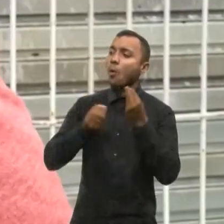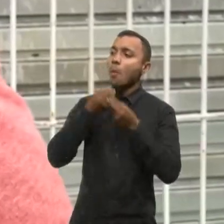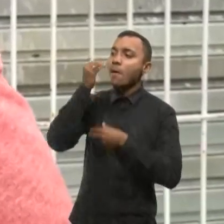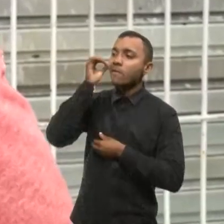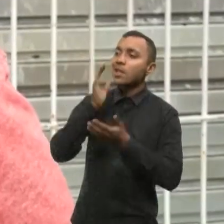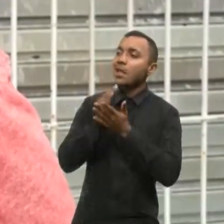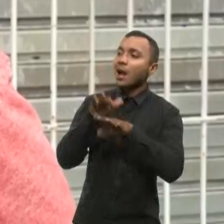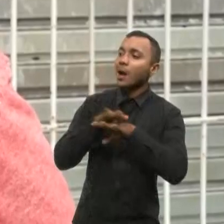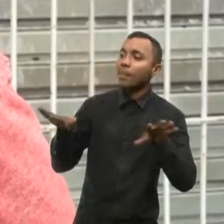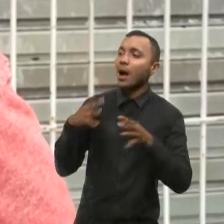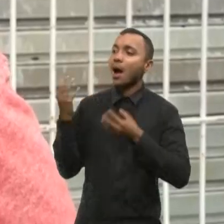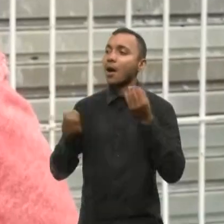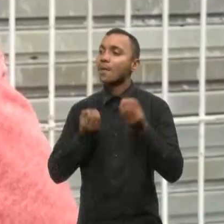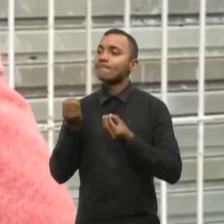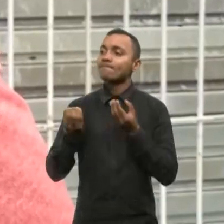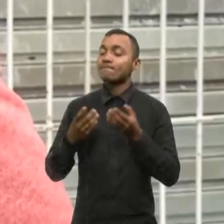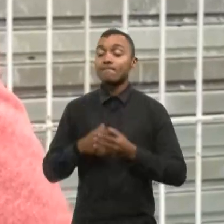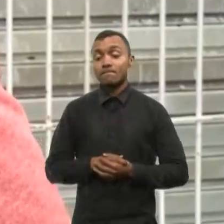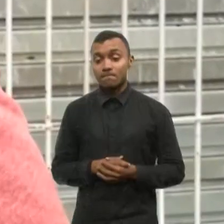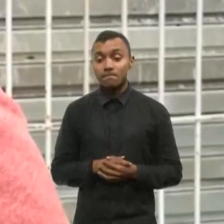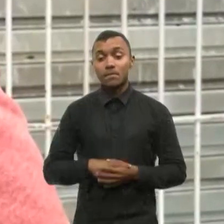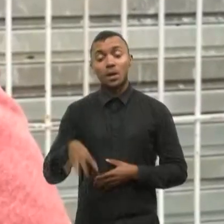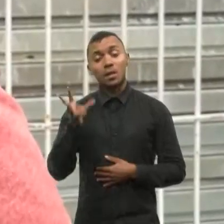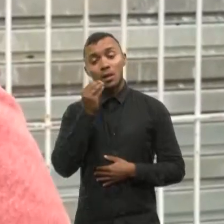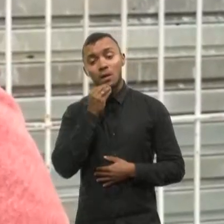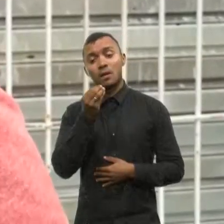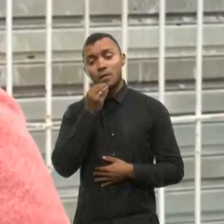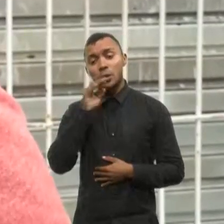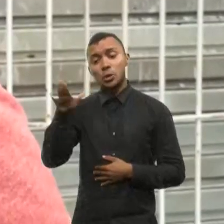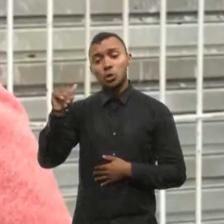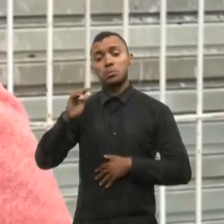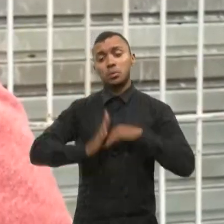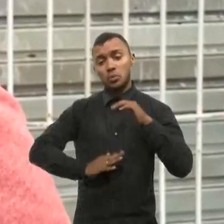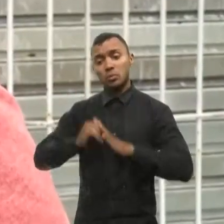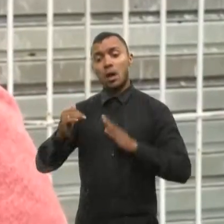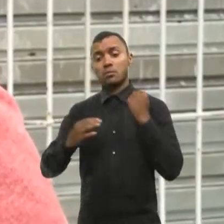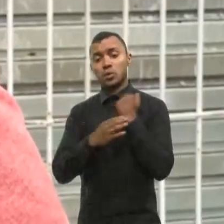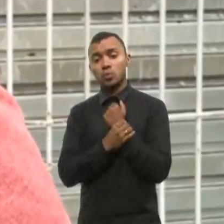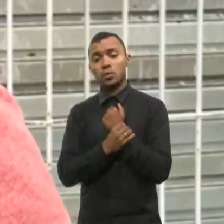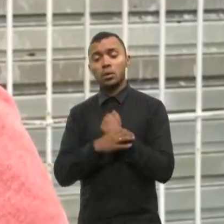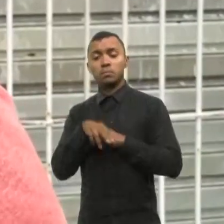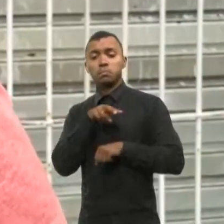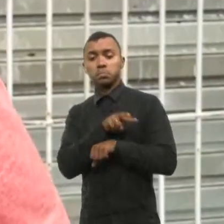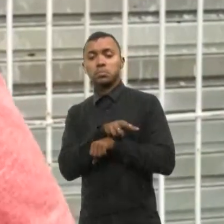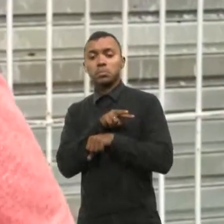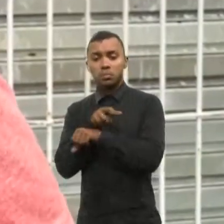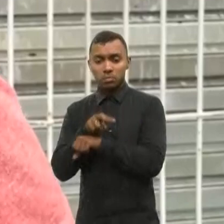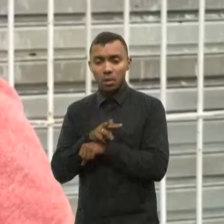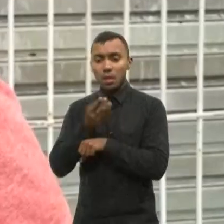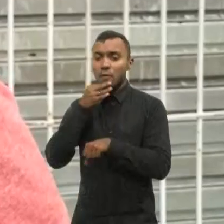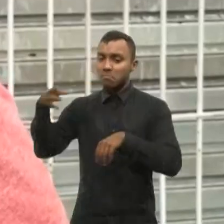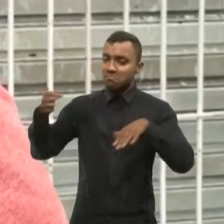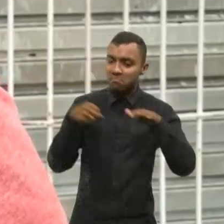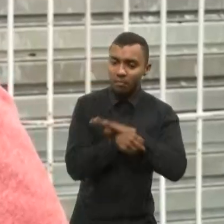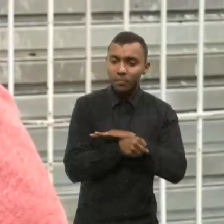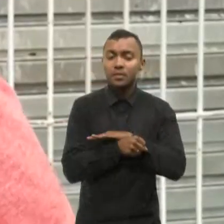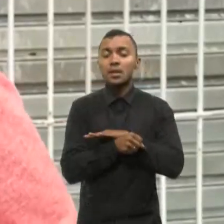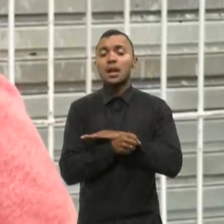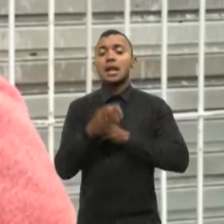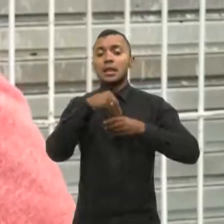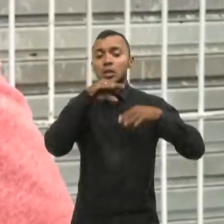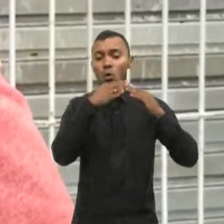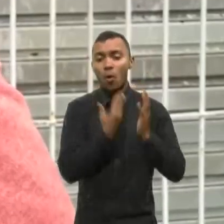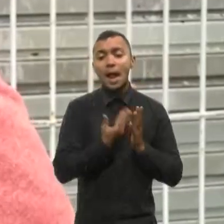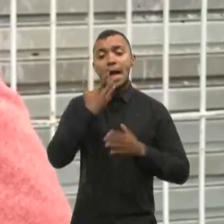nas escolas? Eu acho que deve botar segurança nas escolas para que as pessoas se sintam mais seguras. Tanto as crianças que estão no colégio, como os